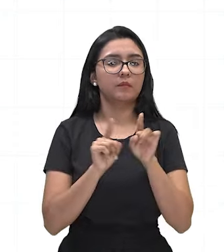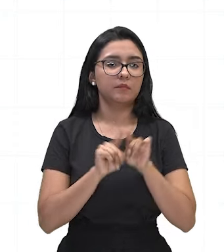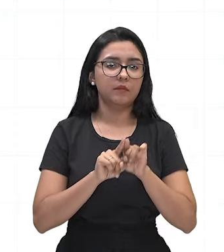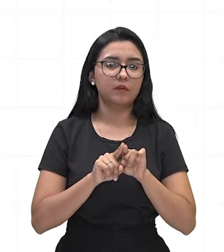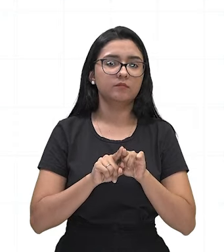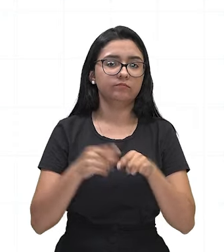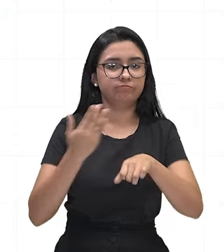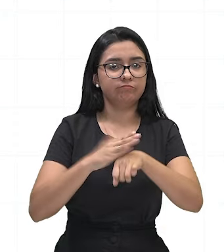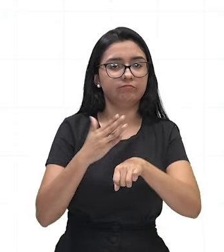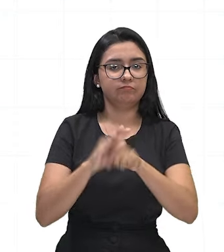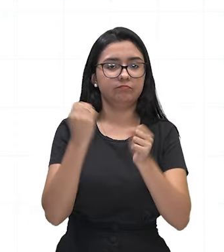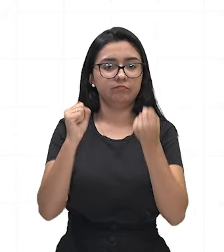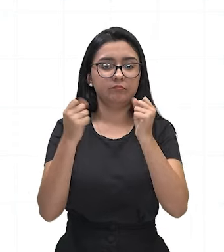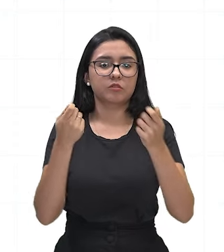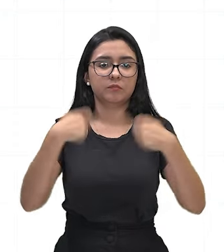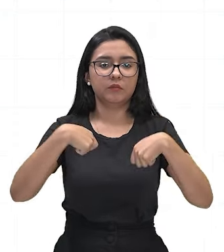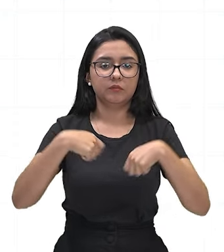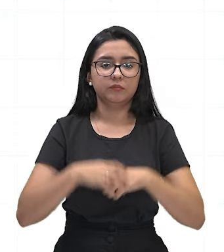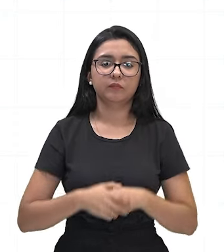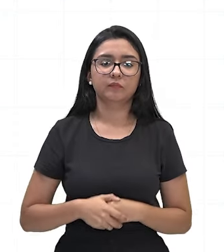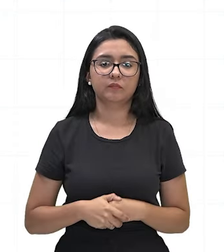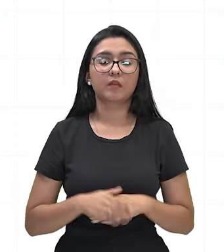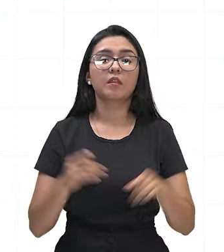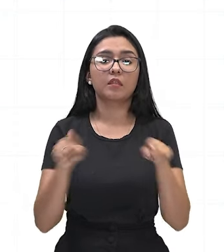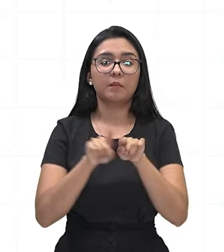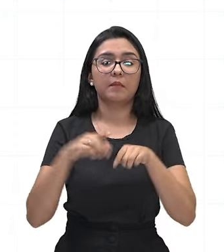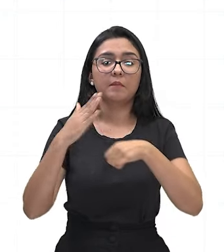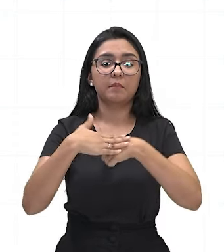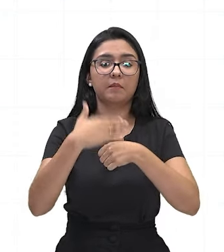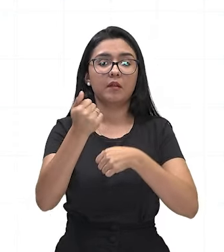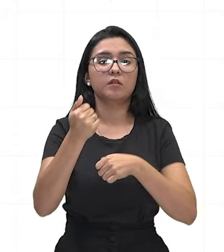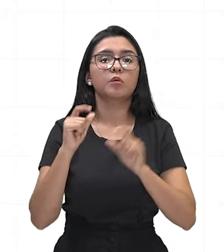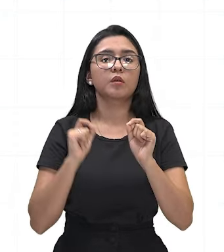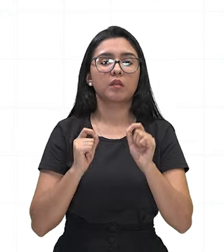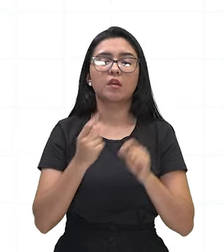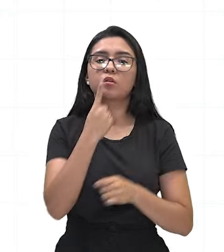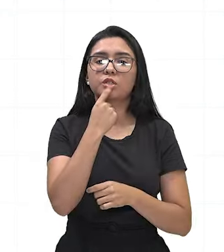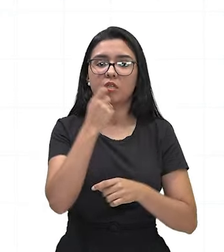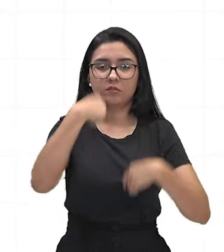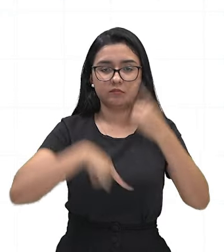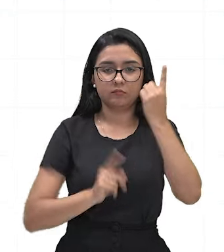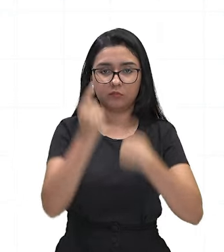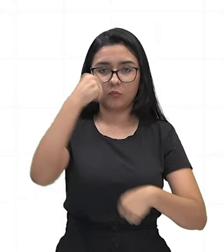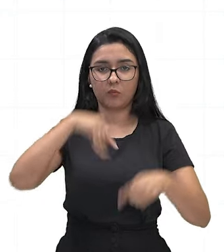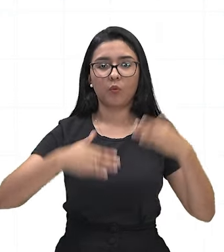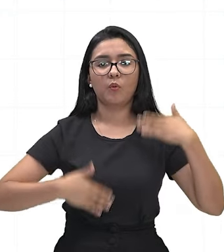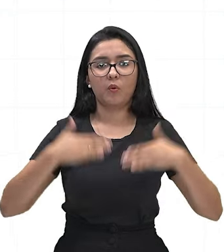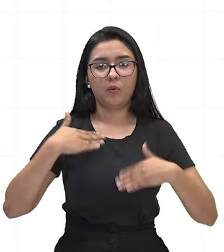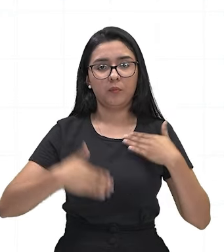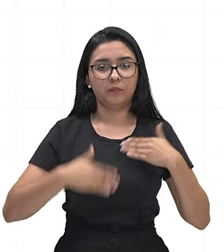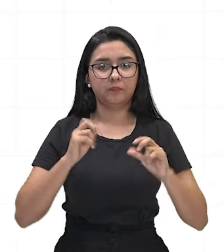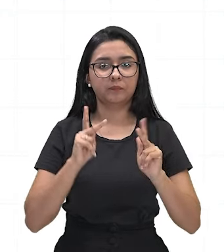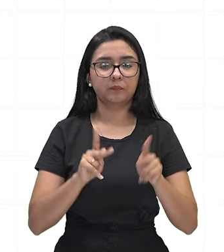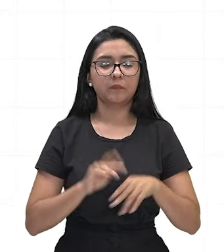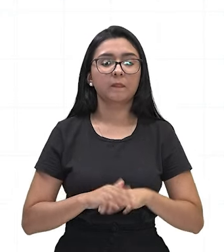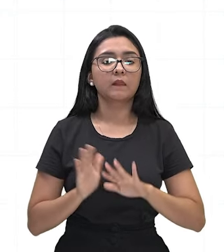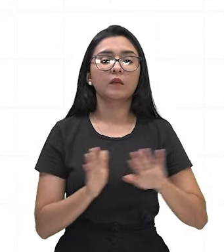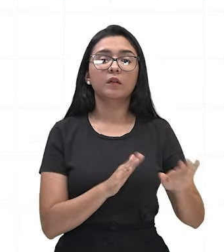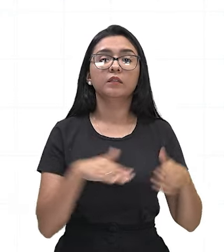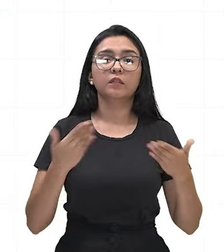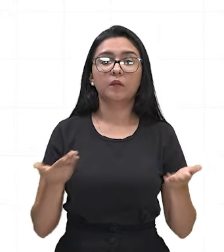que o exercício físico promove melhora também a circulação sanguínea Ok então